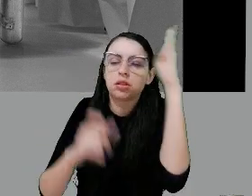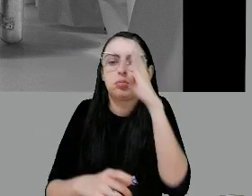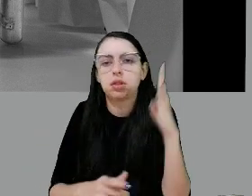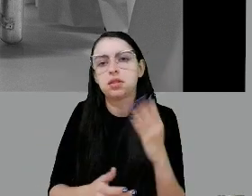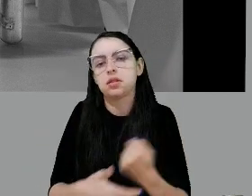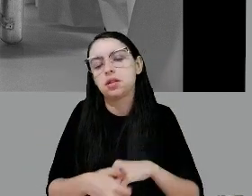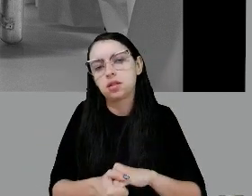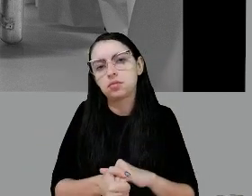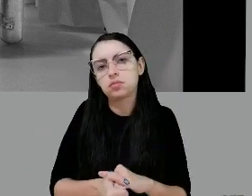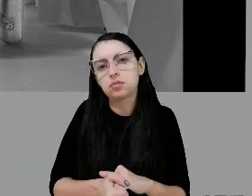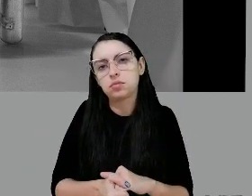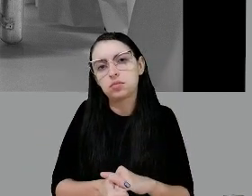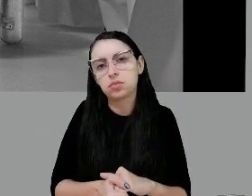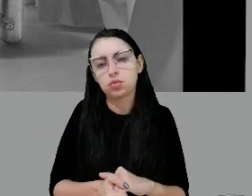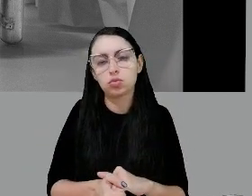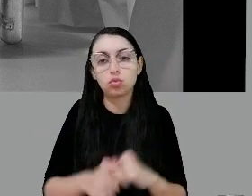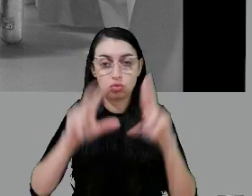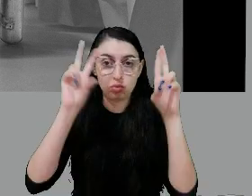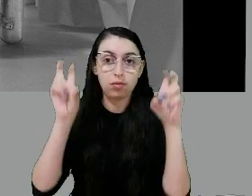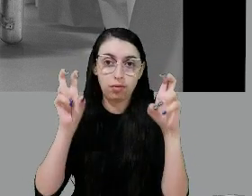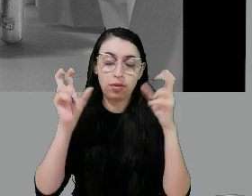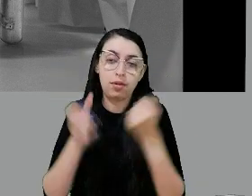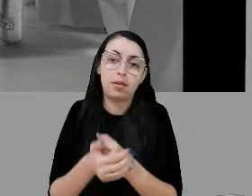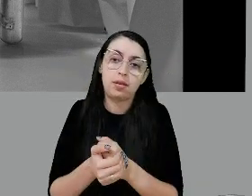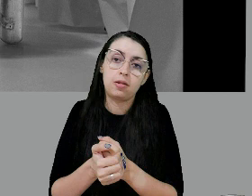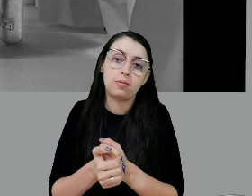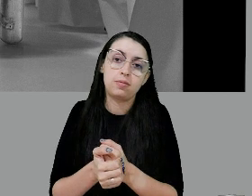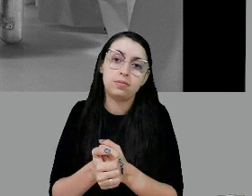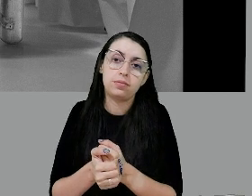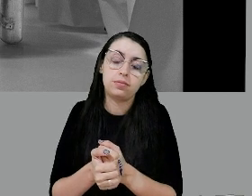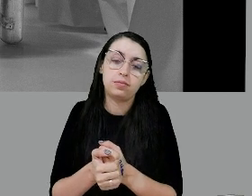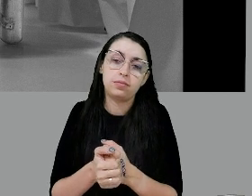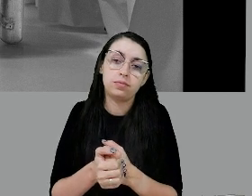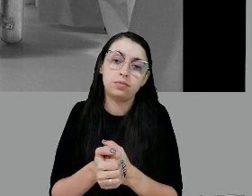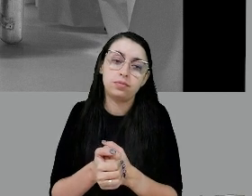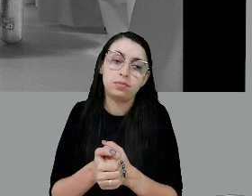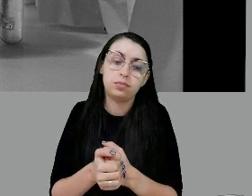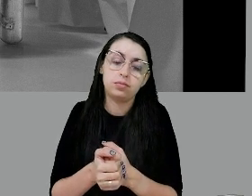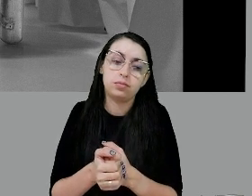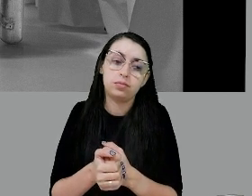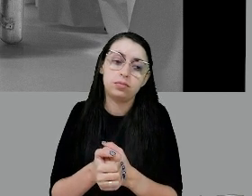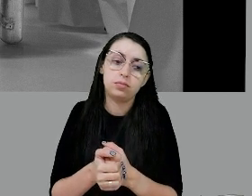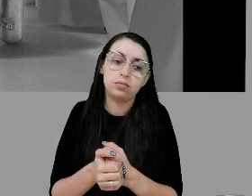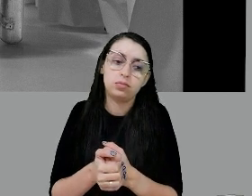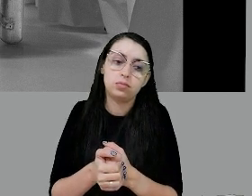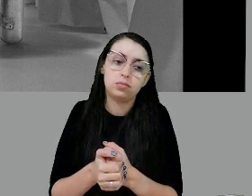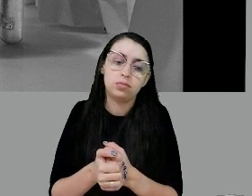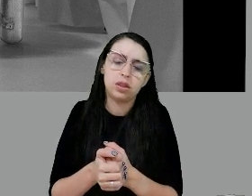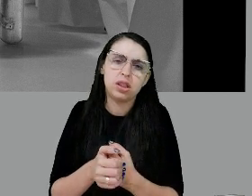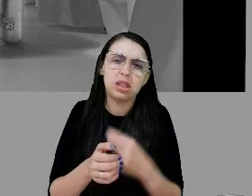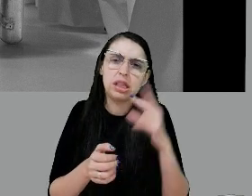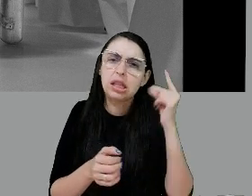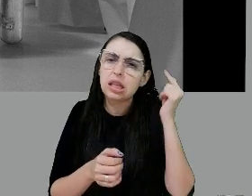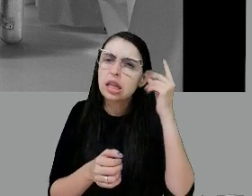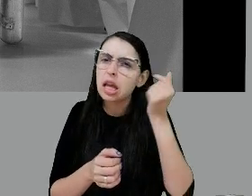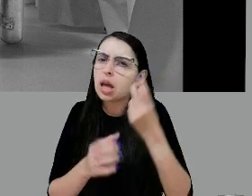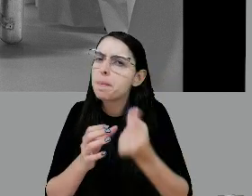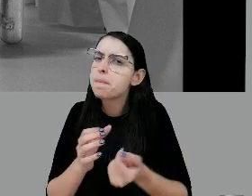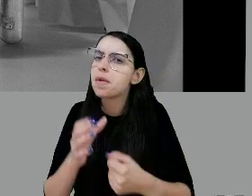brasileira. E o título, nós chegamos logo com isso, é engraçado que o título de uma obra, às vezes, demora a